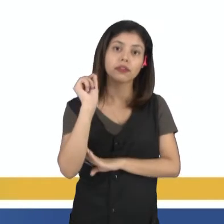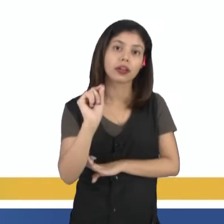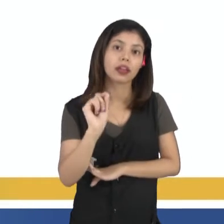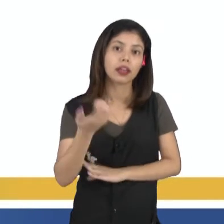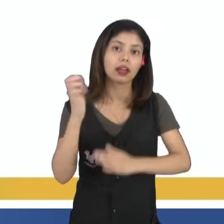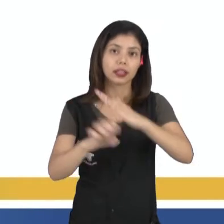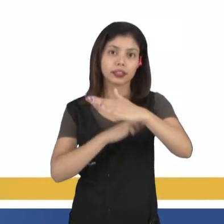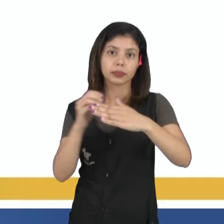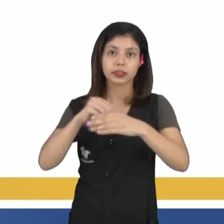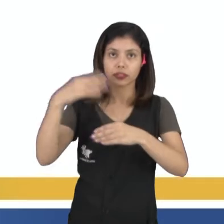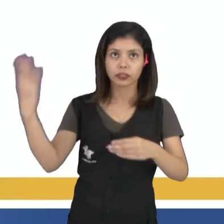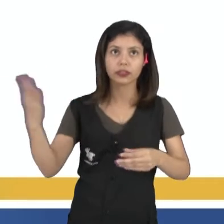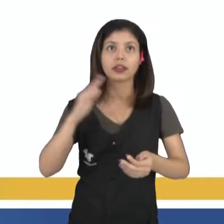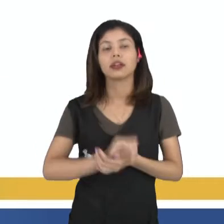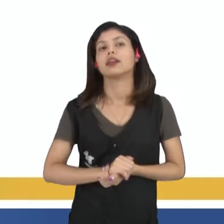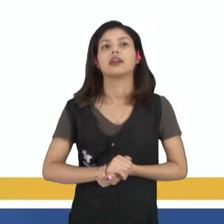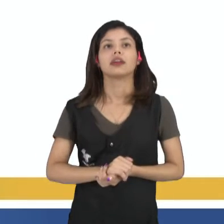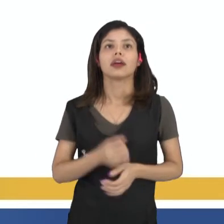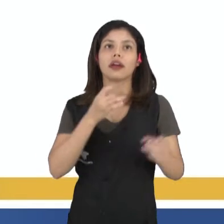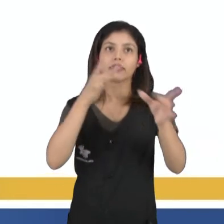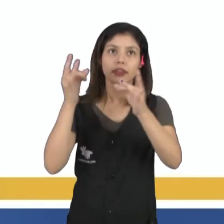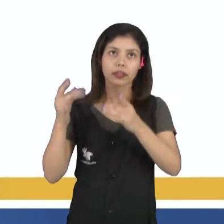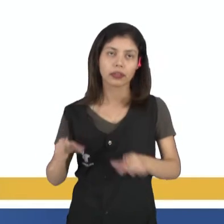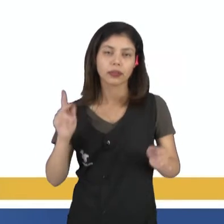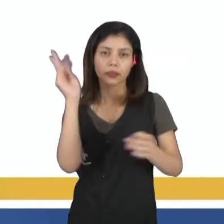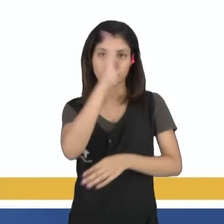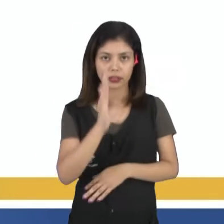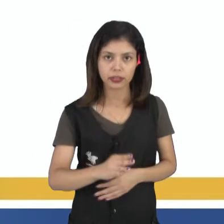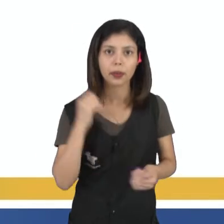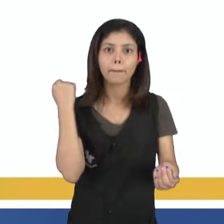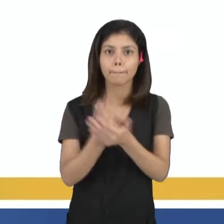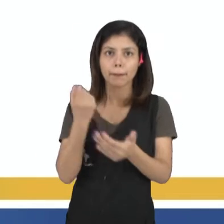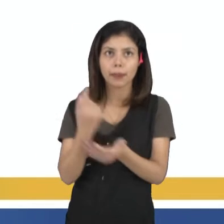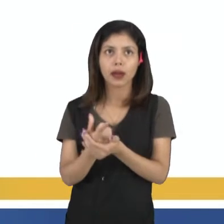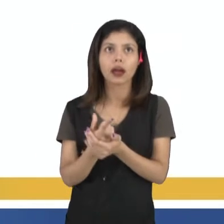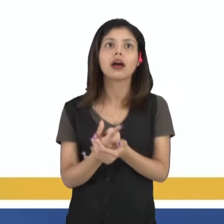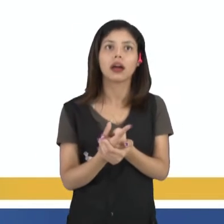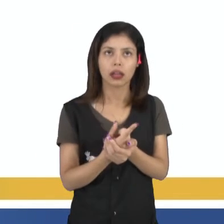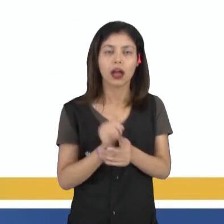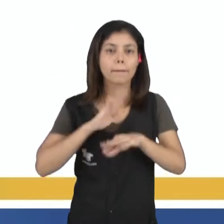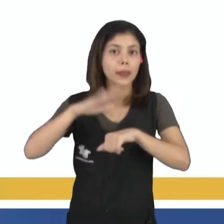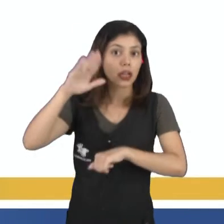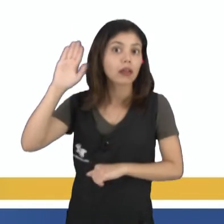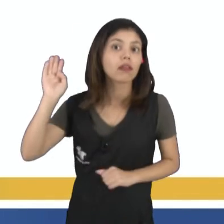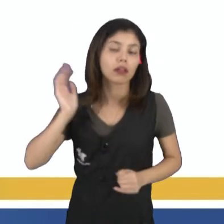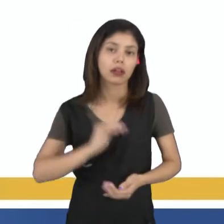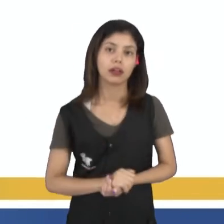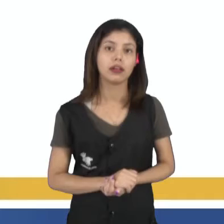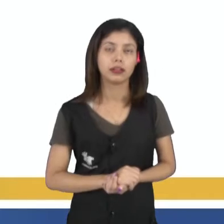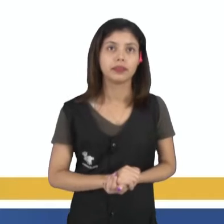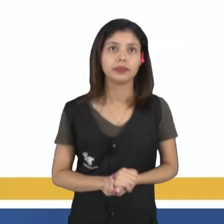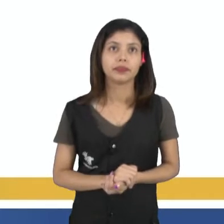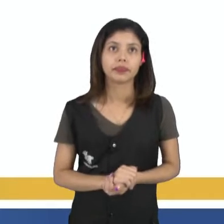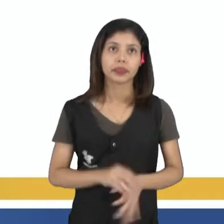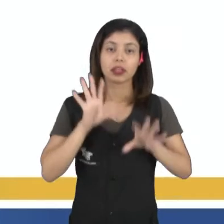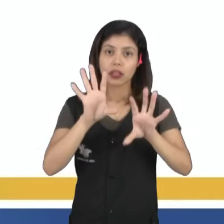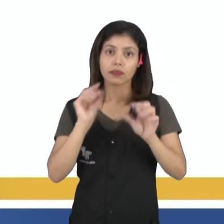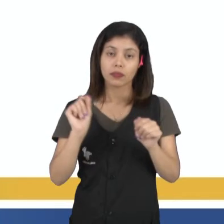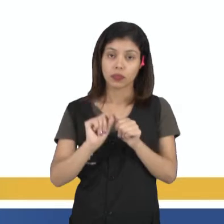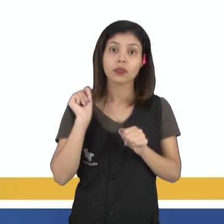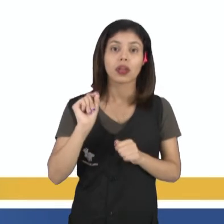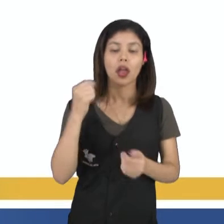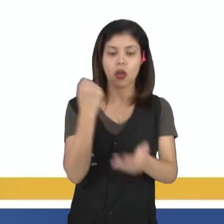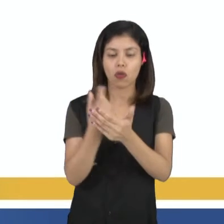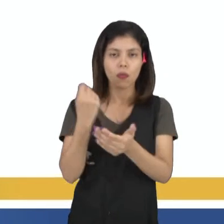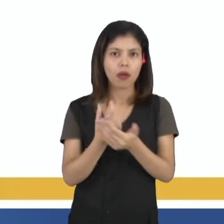dizendo que as empresas de Fora que vinho né vender os produtos no Brasil elas tinham que pagar uma tarifa com valor maior é isso isso